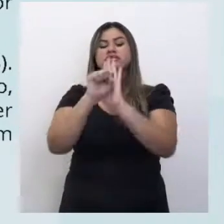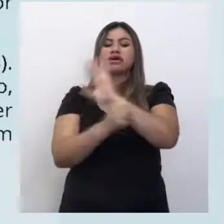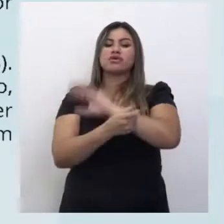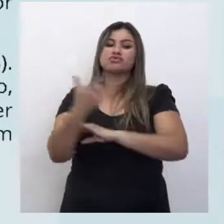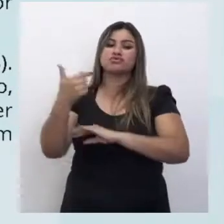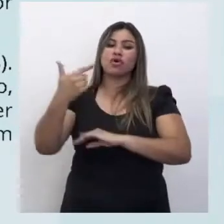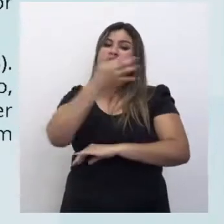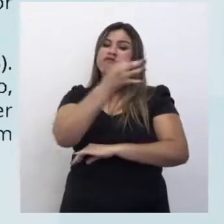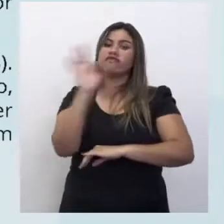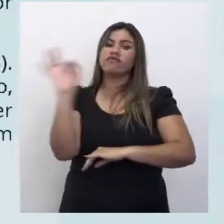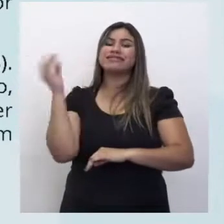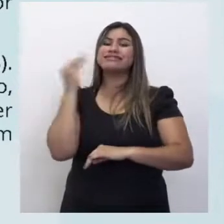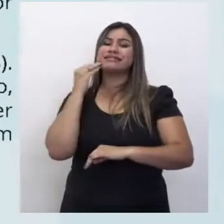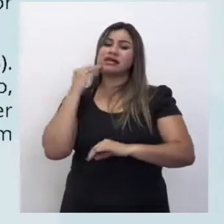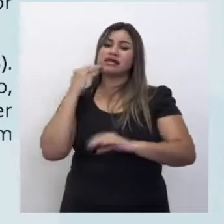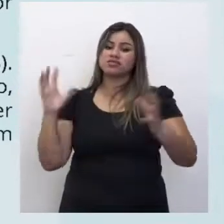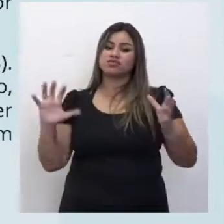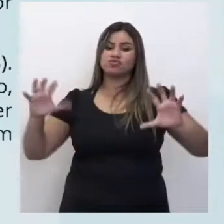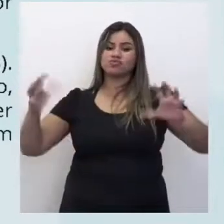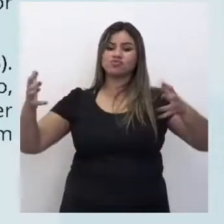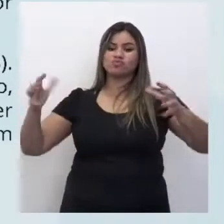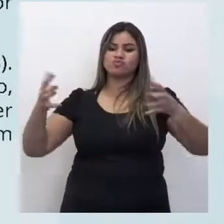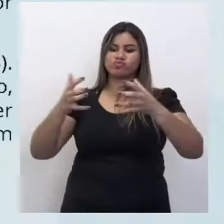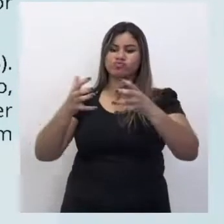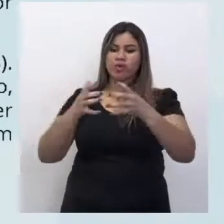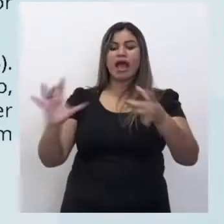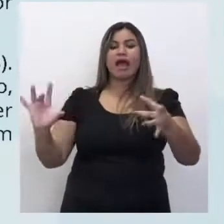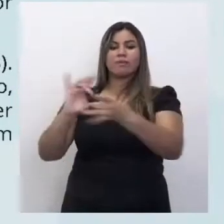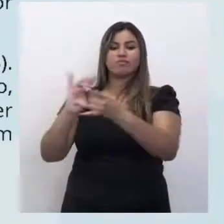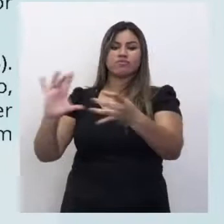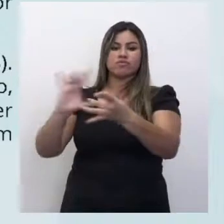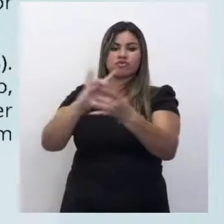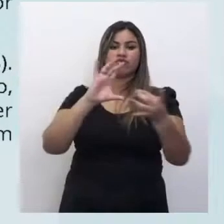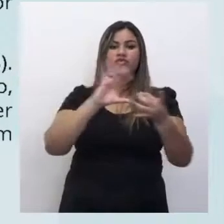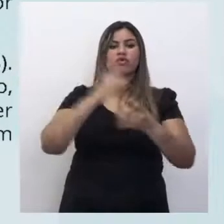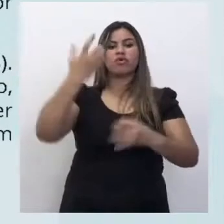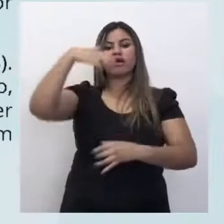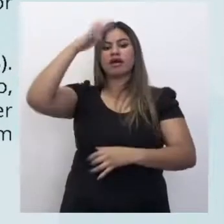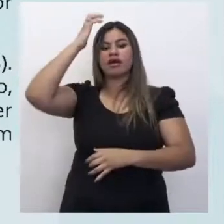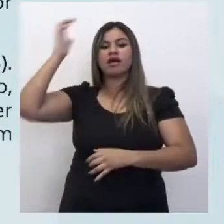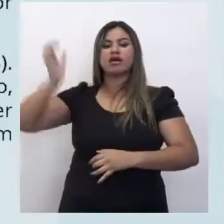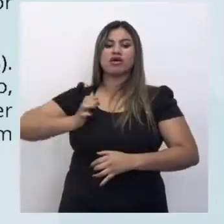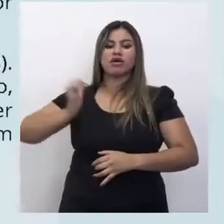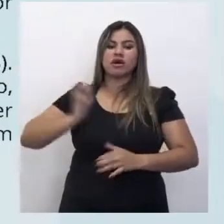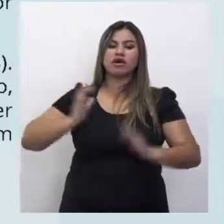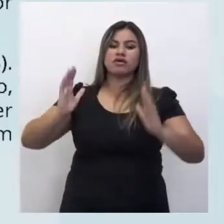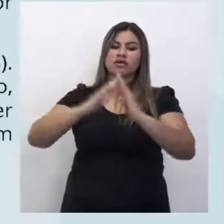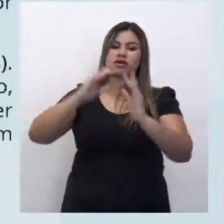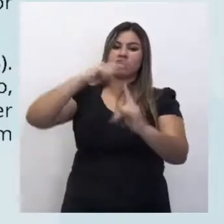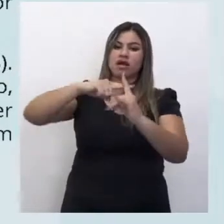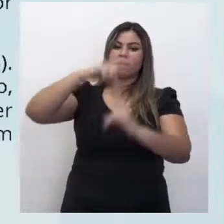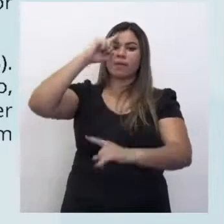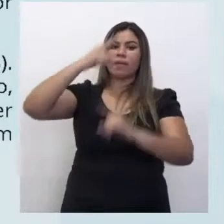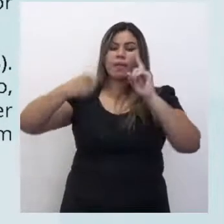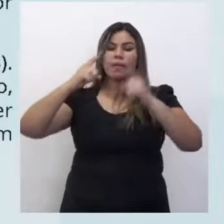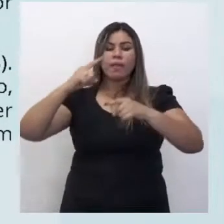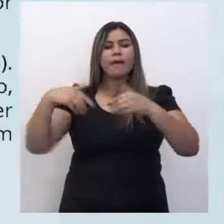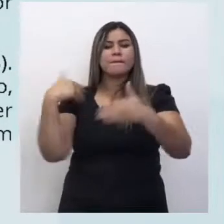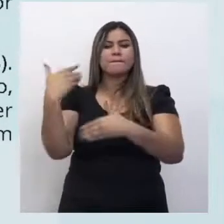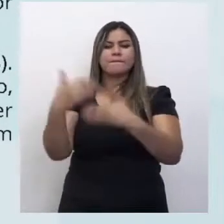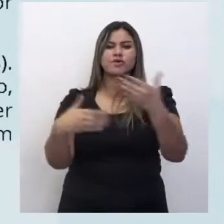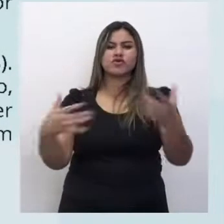França buscou desfragmentar o reino por meio de alianças entre rei, burguesia e igreja católica, ou seja, um processo ali